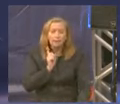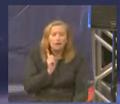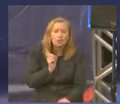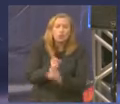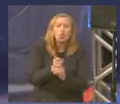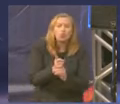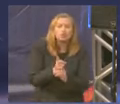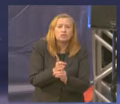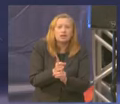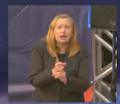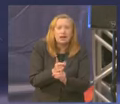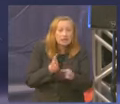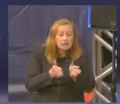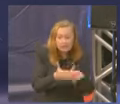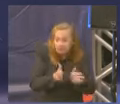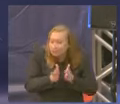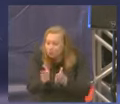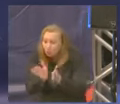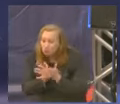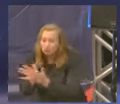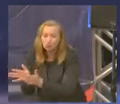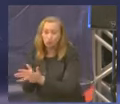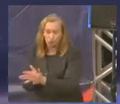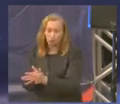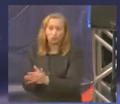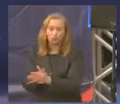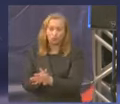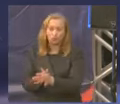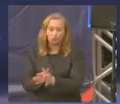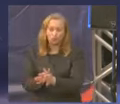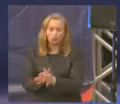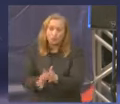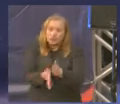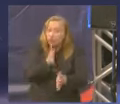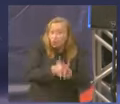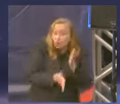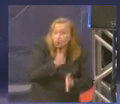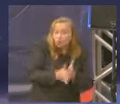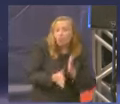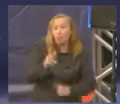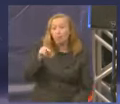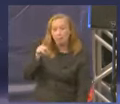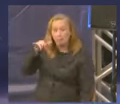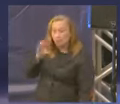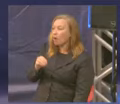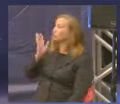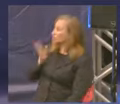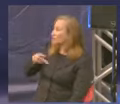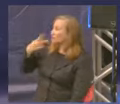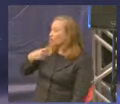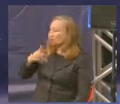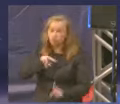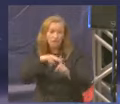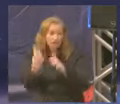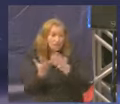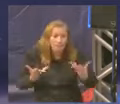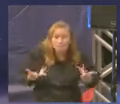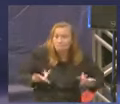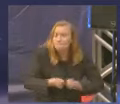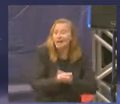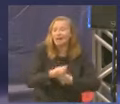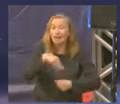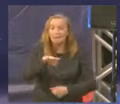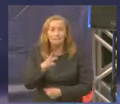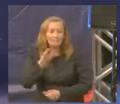encontrar saídas, encontrar caminhos complexos, como o Paulo colocou aqui, numa visão maravilhosa,